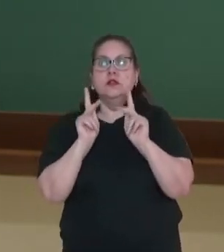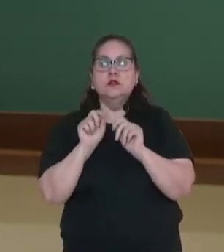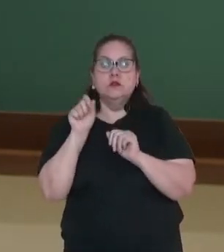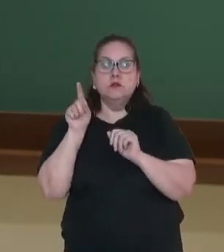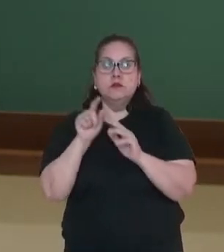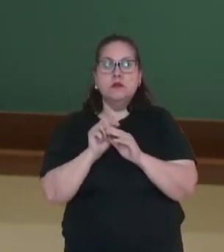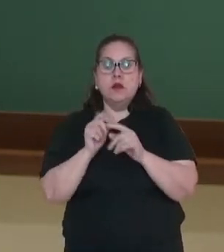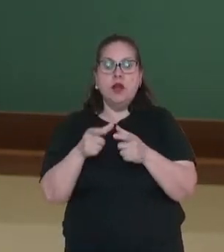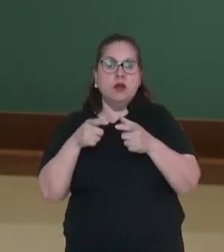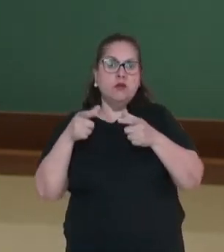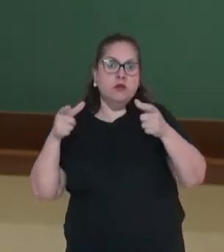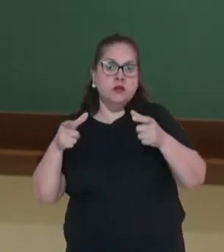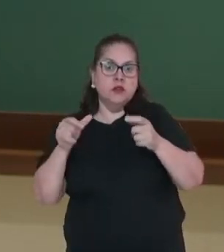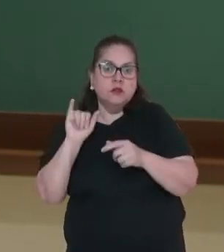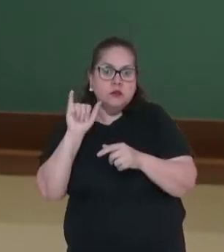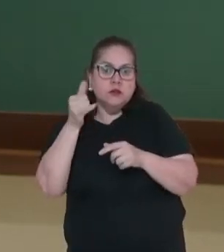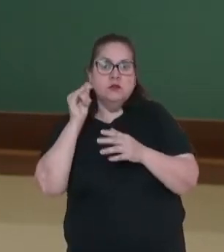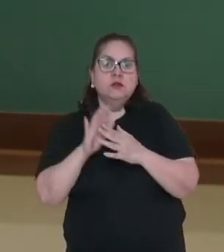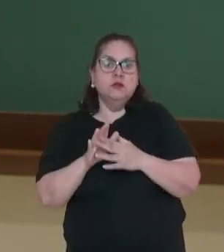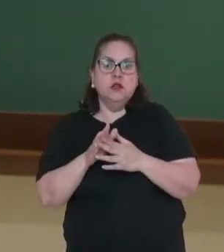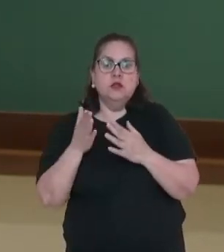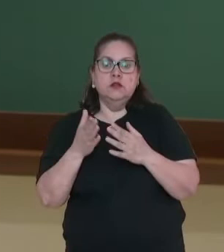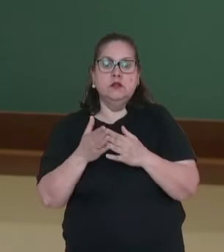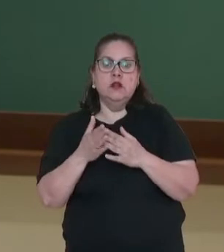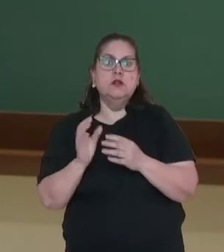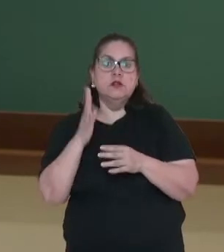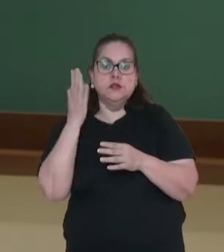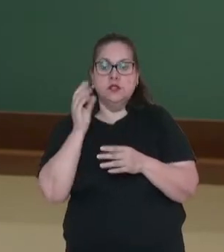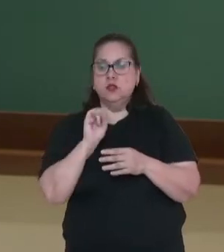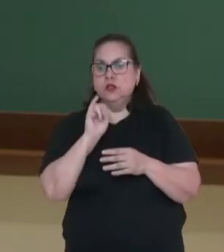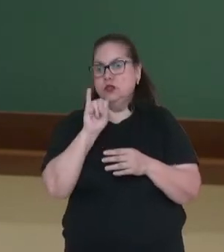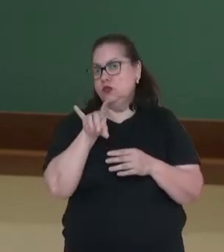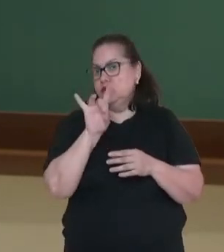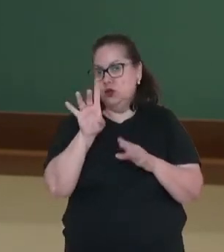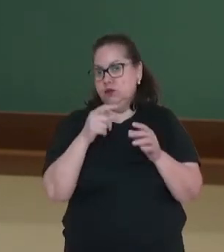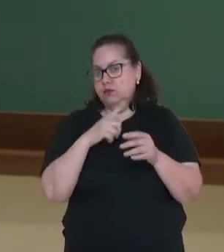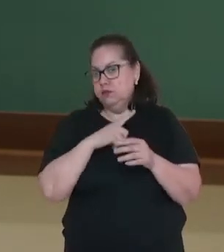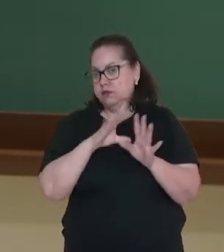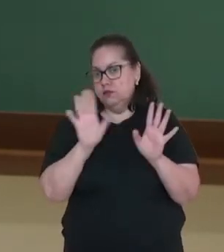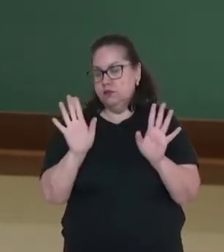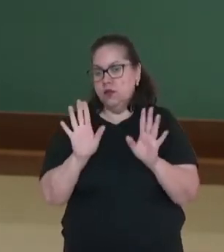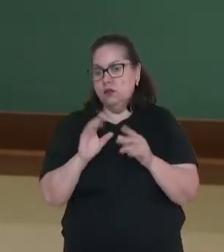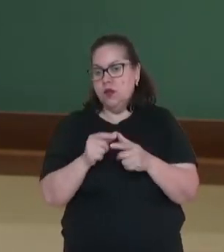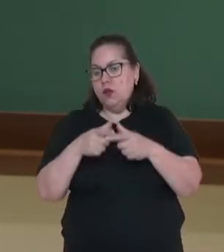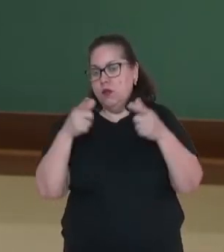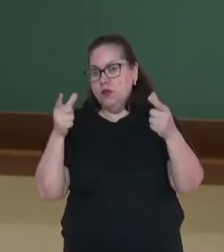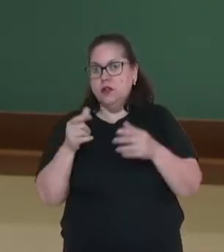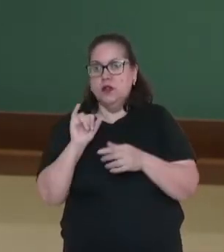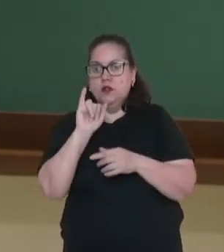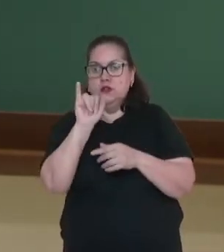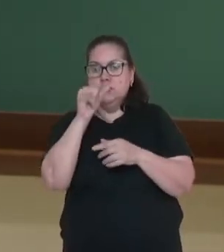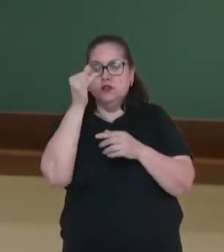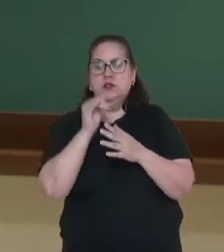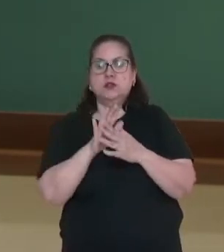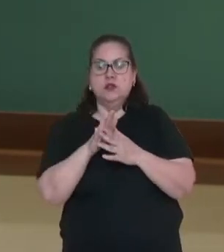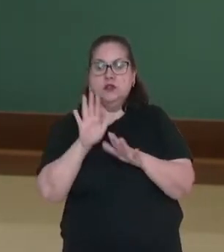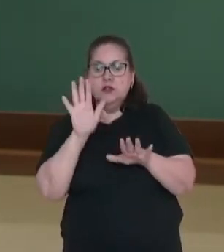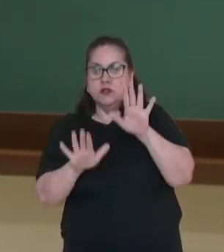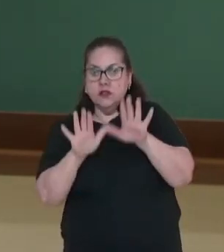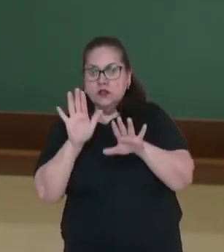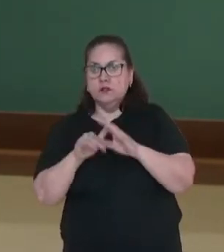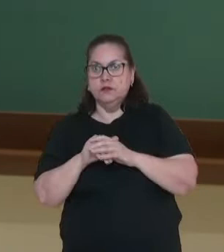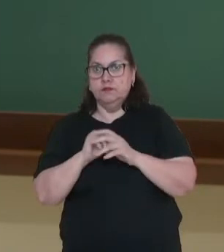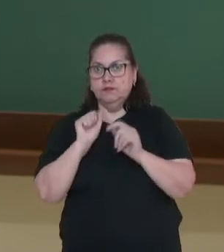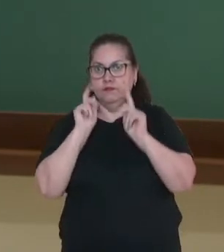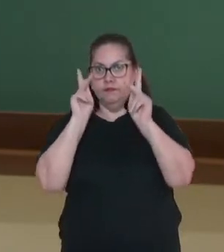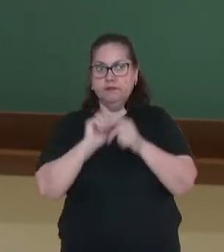daí é para aumentar a chance, não quer dizer que vá acontecer somente dessa forma, tá? É só para aumentar a chance, né, de ter essa variação aí,